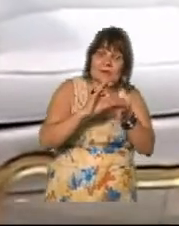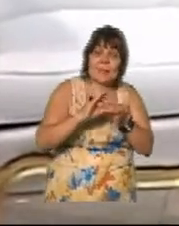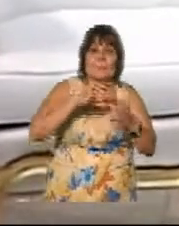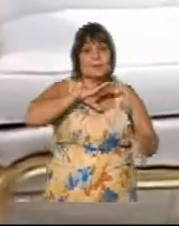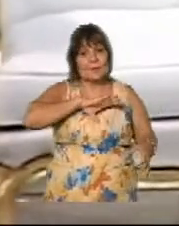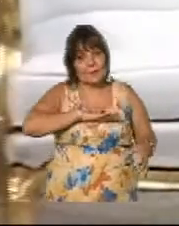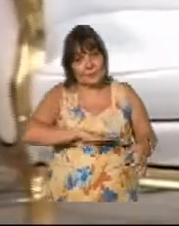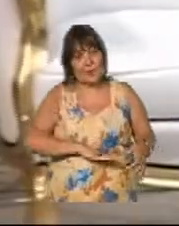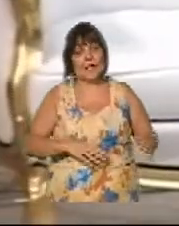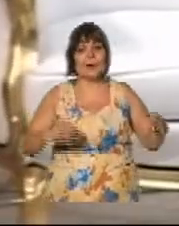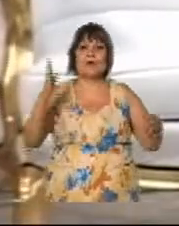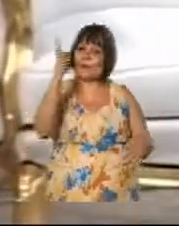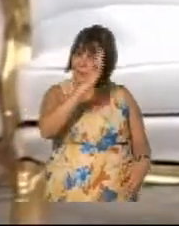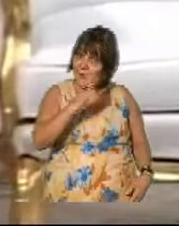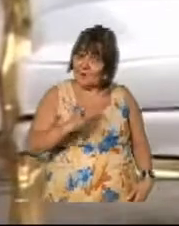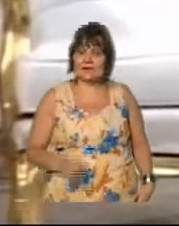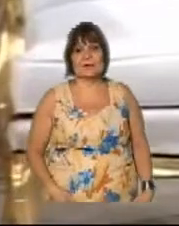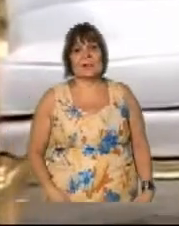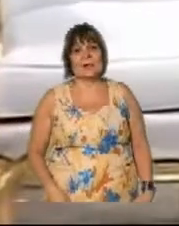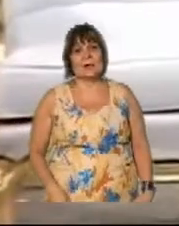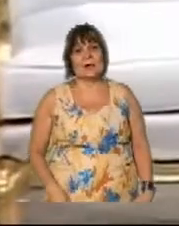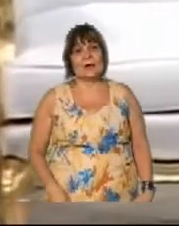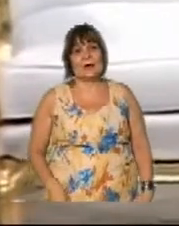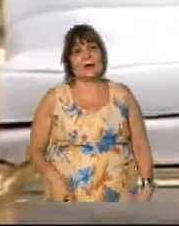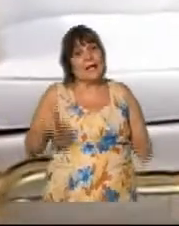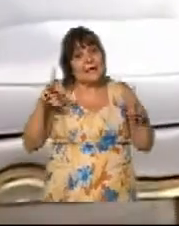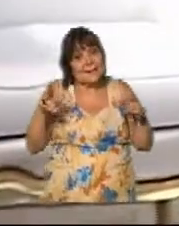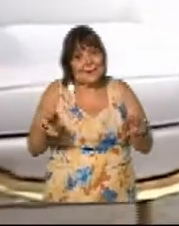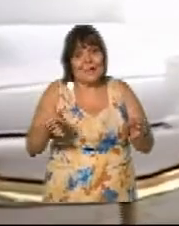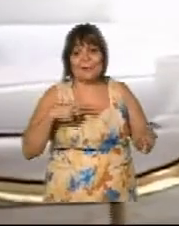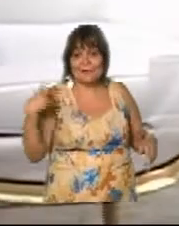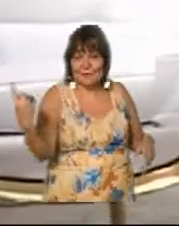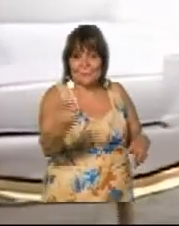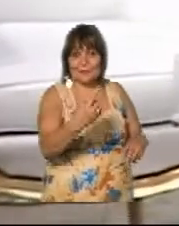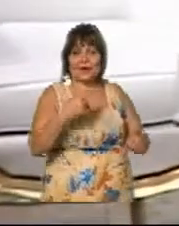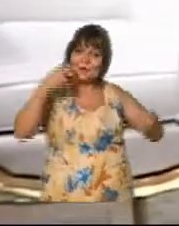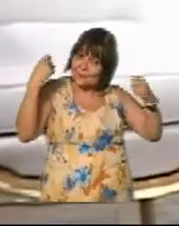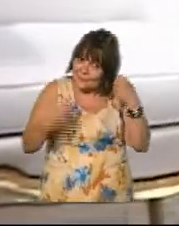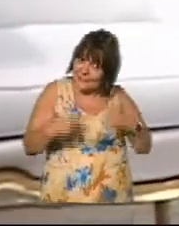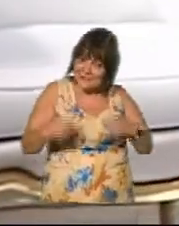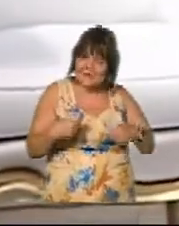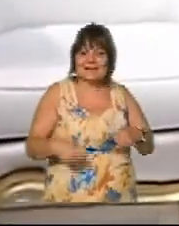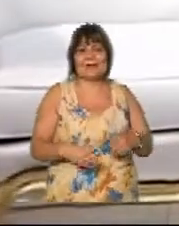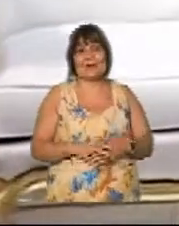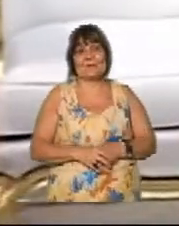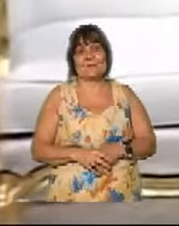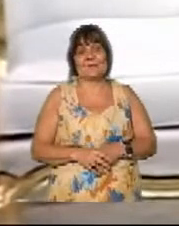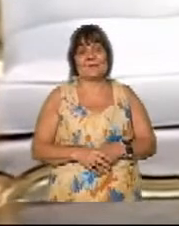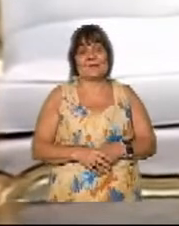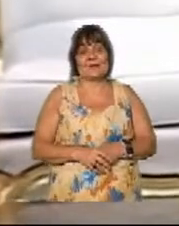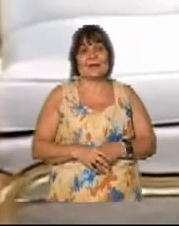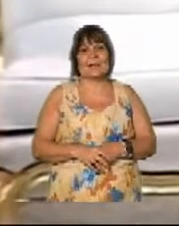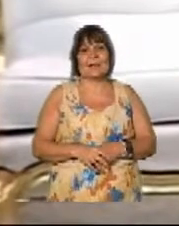entre Portugal e Brasil. Exatamente o que nós temos um chamado de Deus a fazer. Nós somos embaixadores